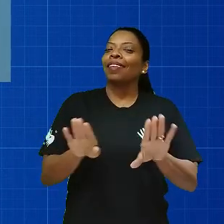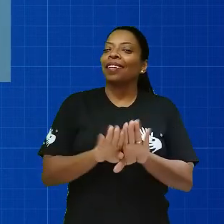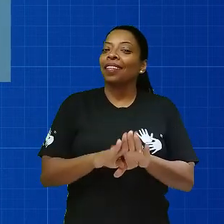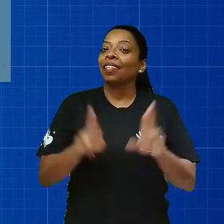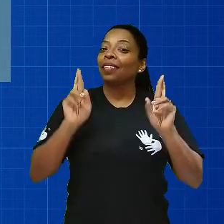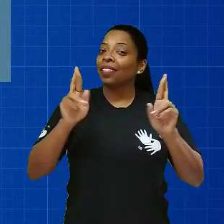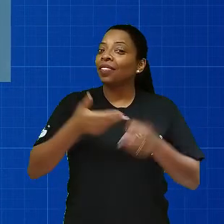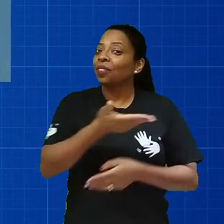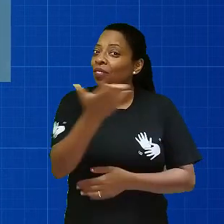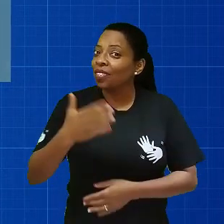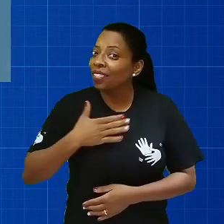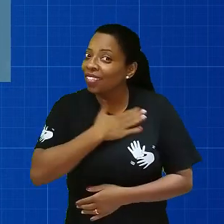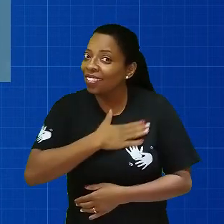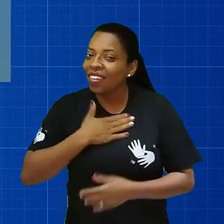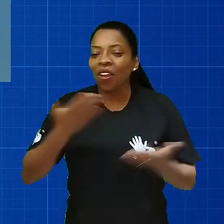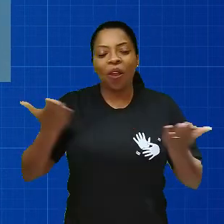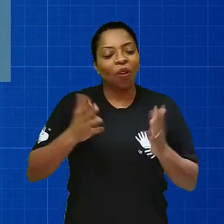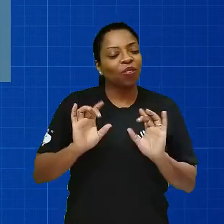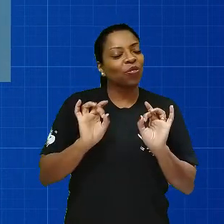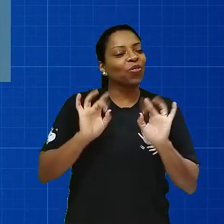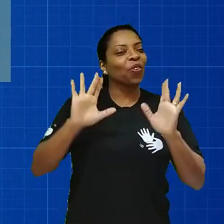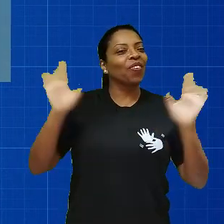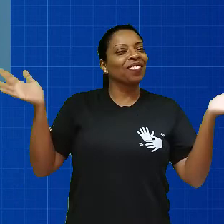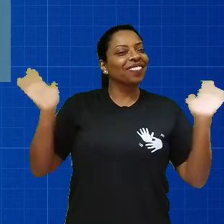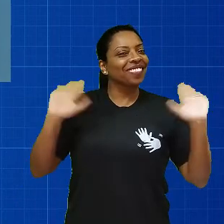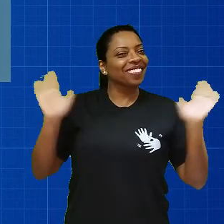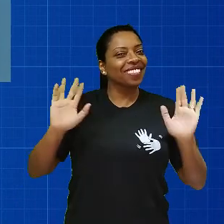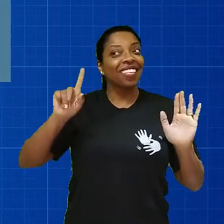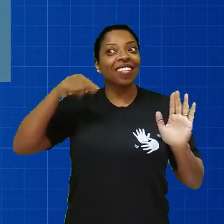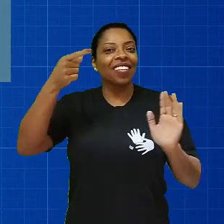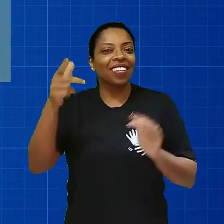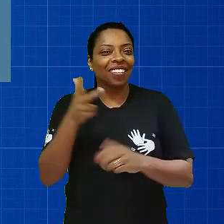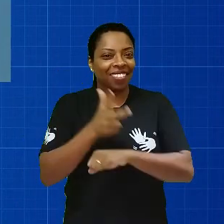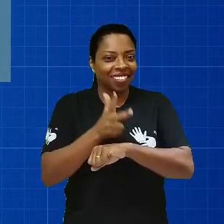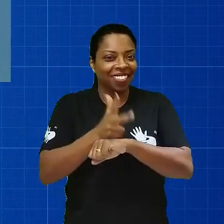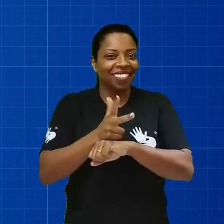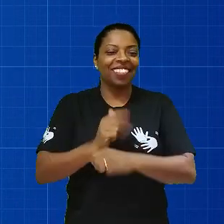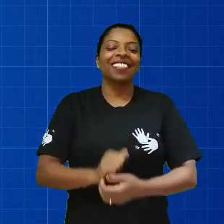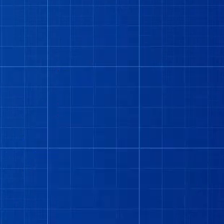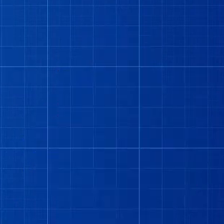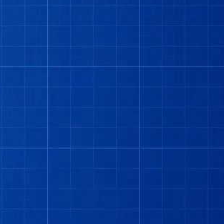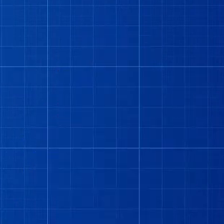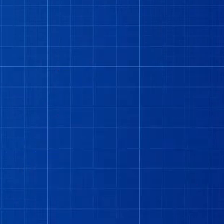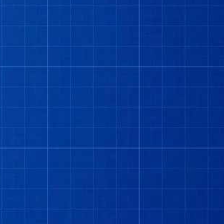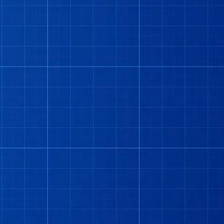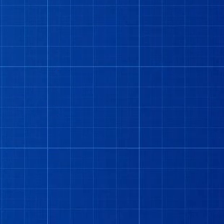esperamos que vocês tenham gostado. E por hoje é só. Tchau! Até o próximo vídeo!